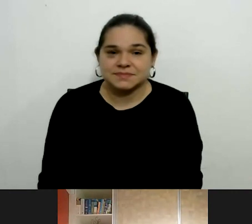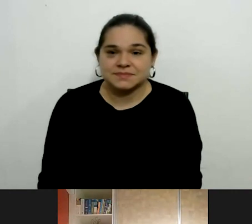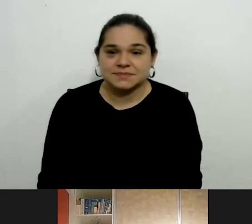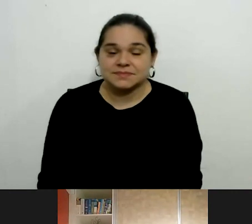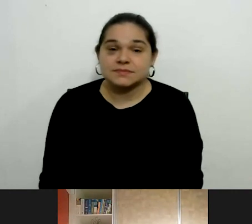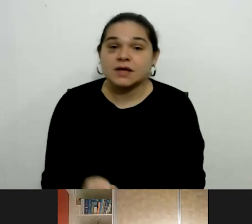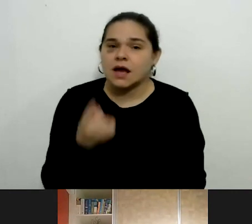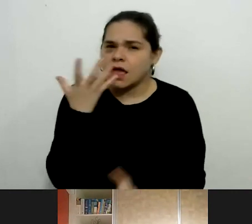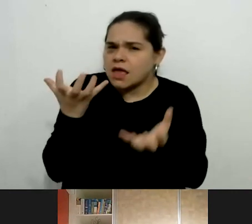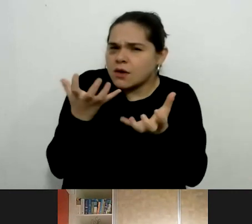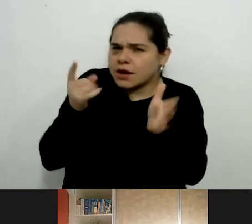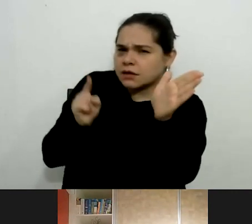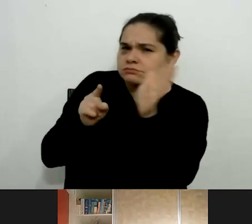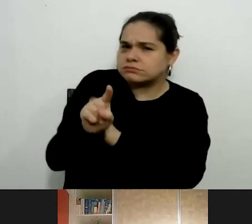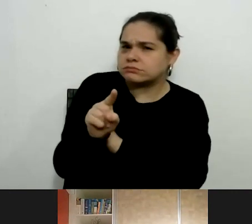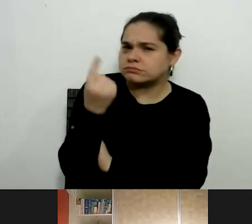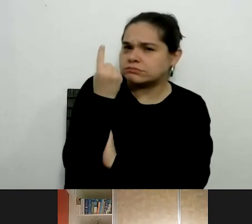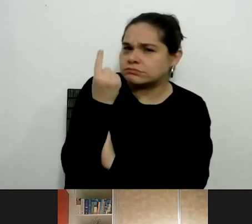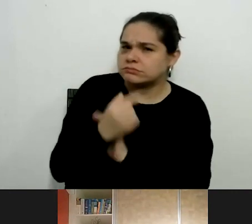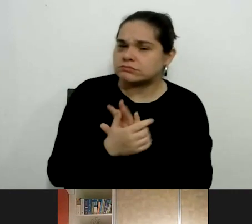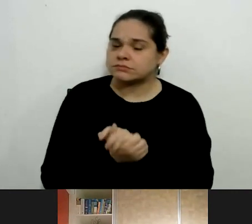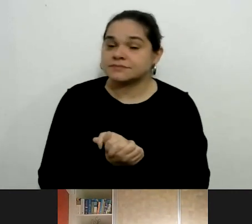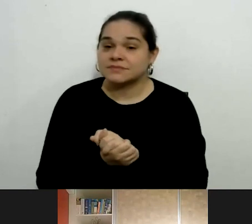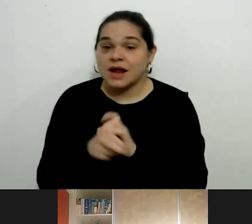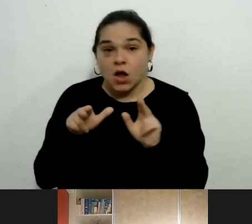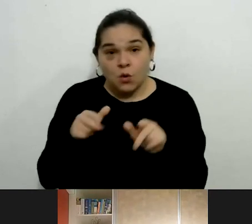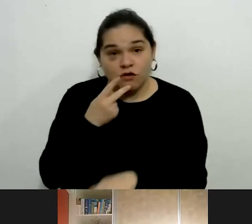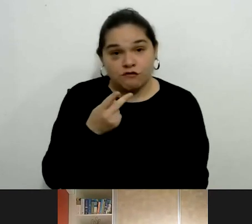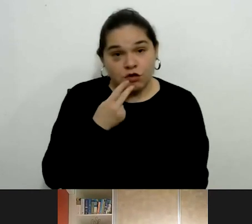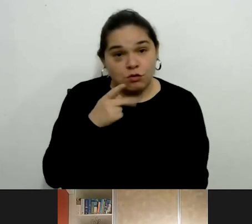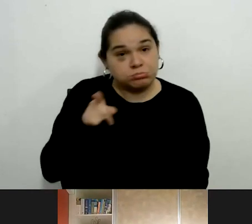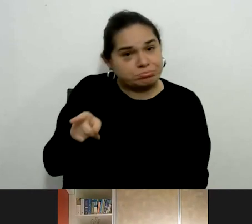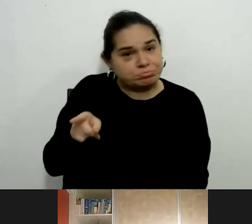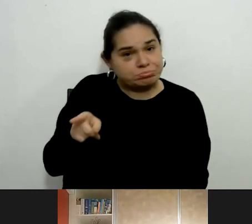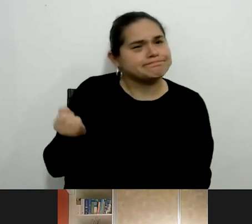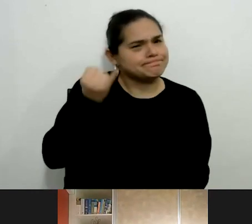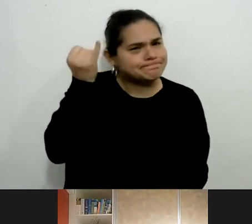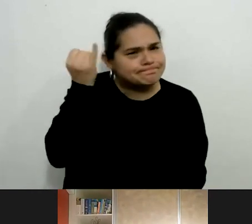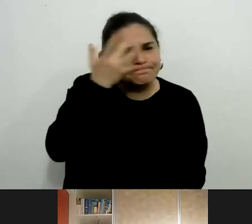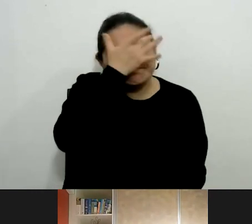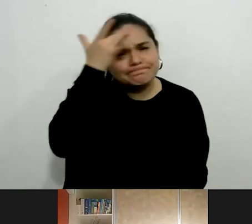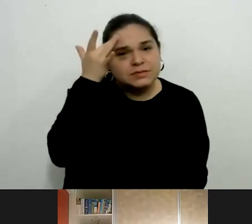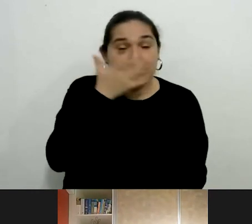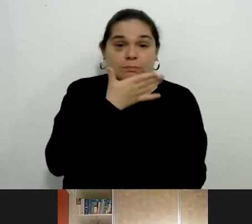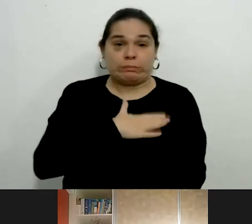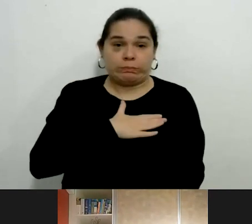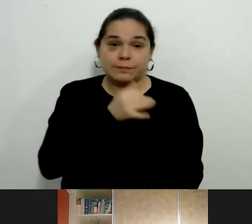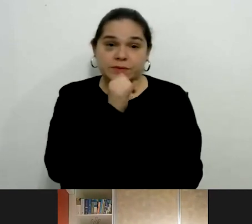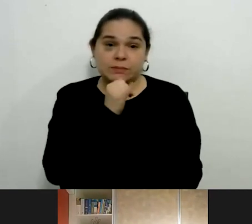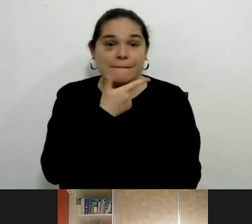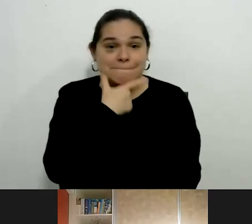Uma pergunta, né, essa questão que o Tião falou aí, ela é bem relevante, né, a questão de pessoas que nem meu pai, minha mãe,